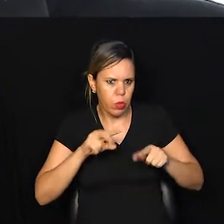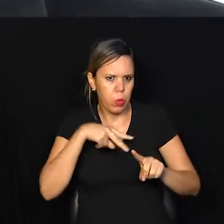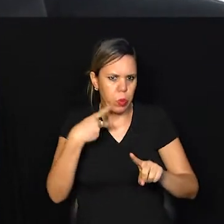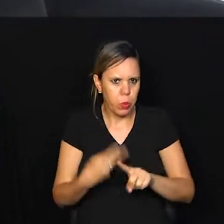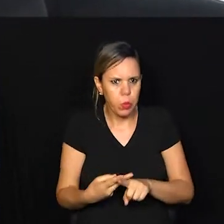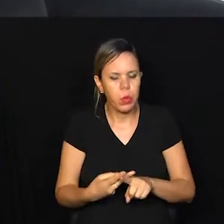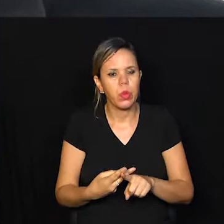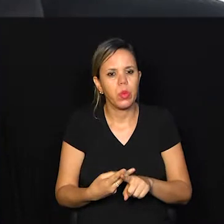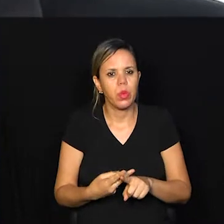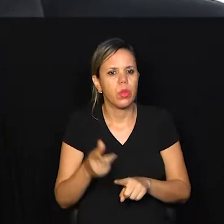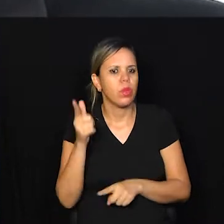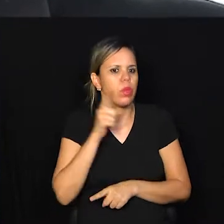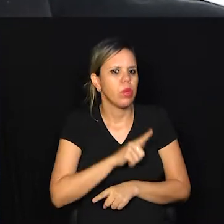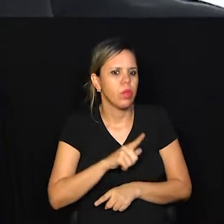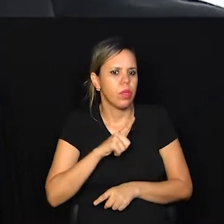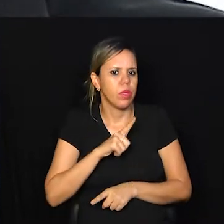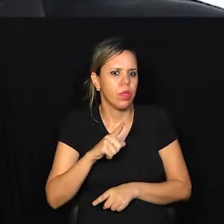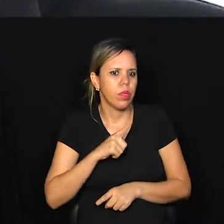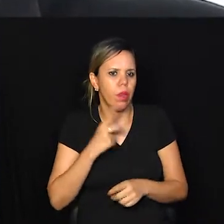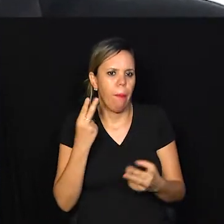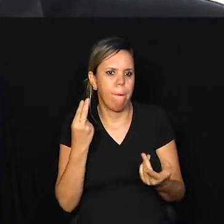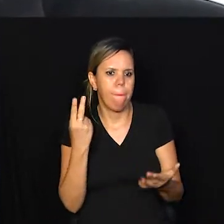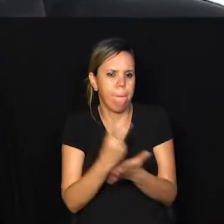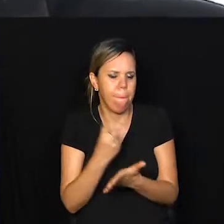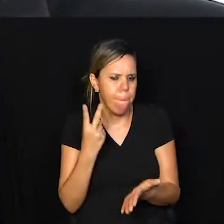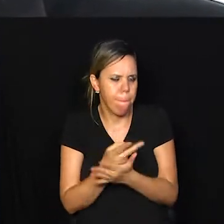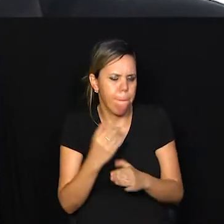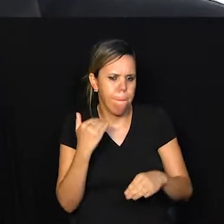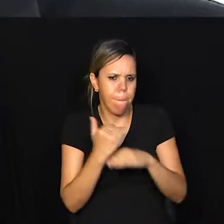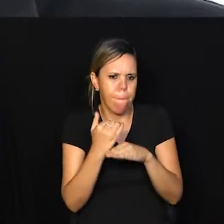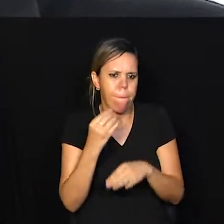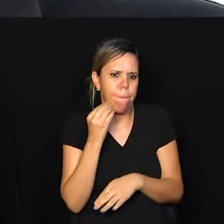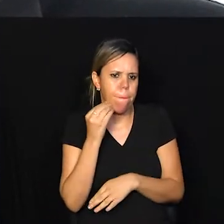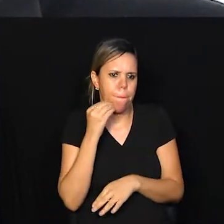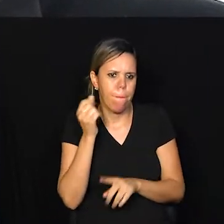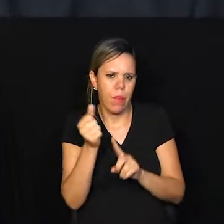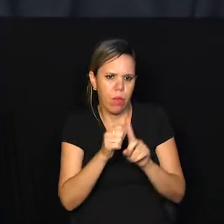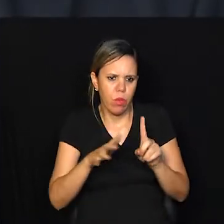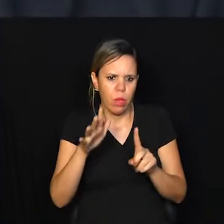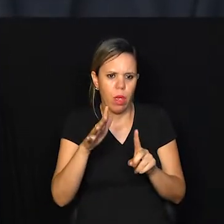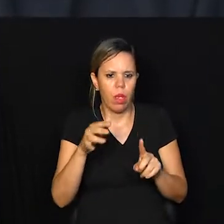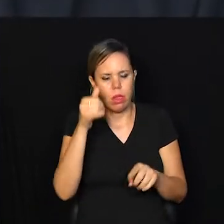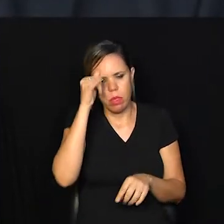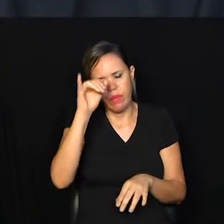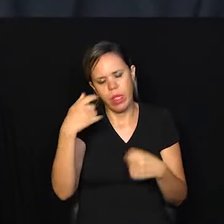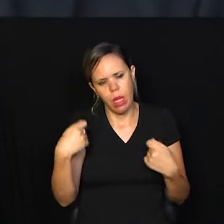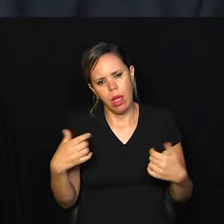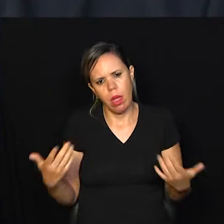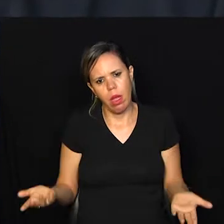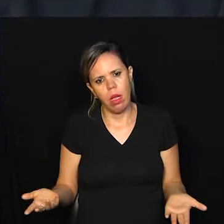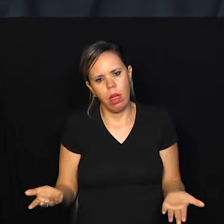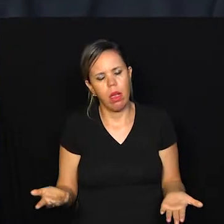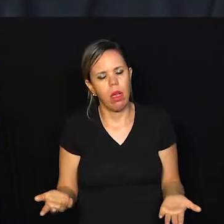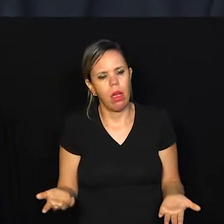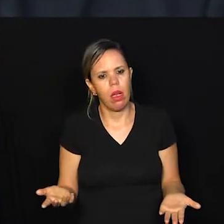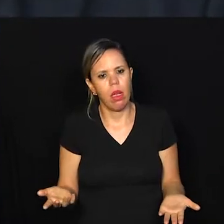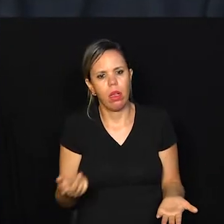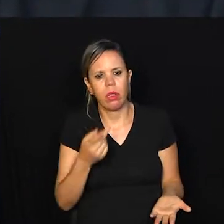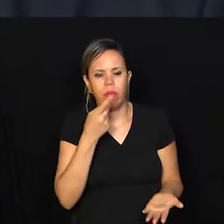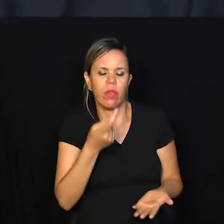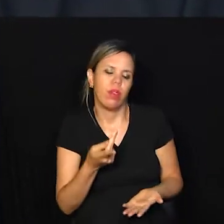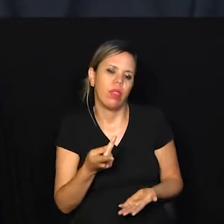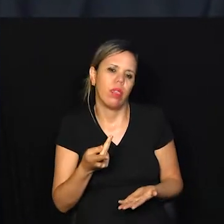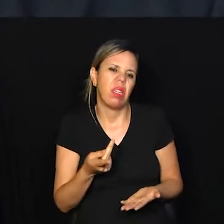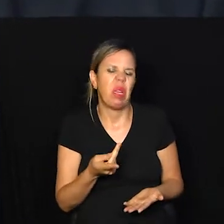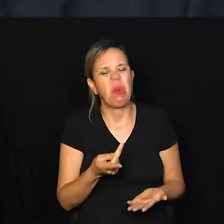mais para conseguir ter as mesmas oportunidades. Acho que é isso que a sociedade tem que combater, né? Quando a gente fala assim,